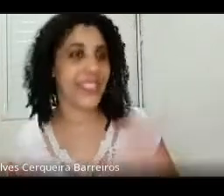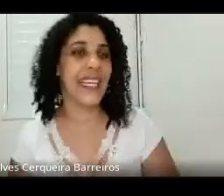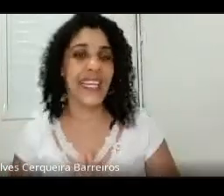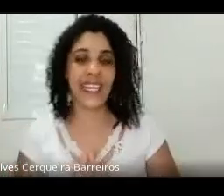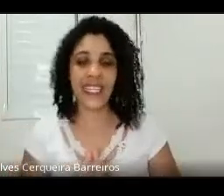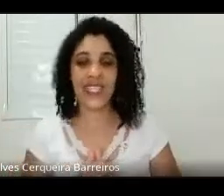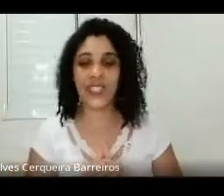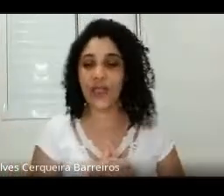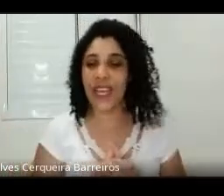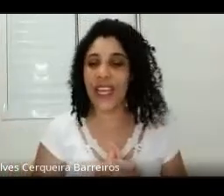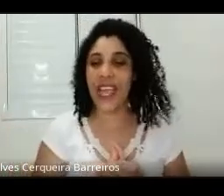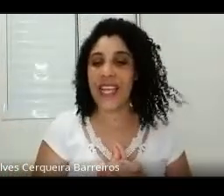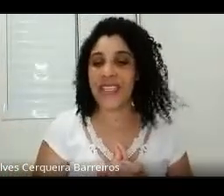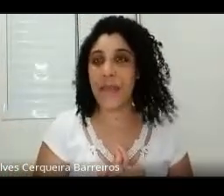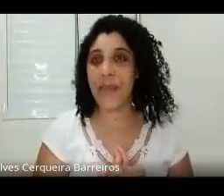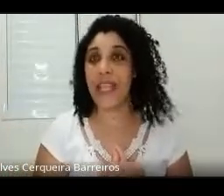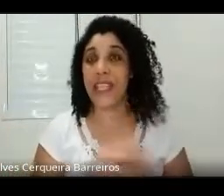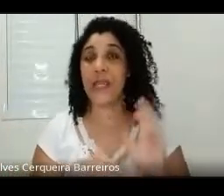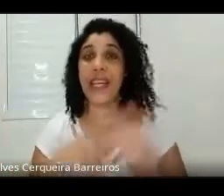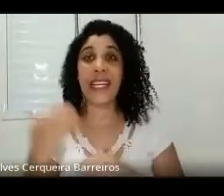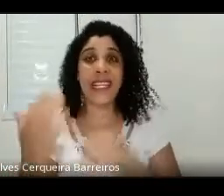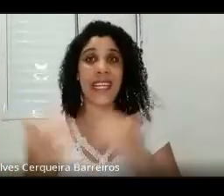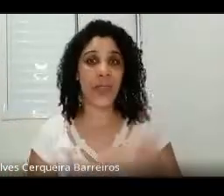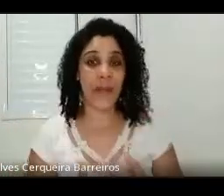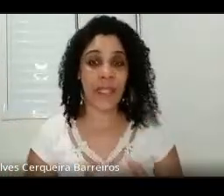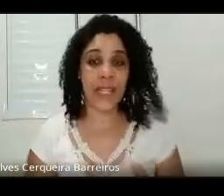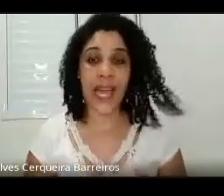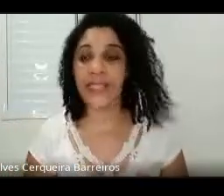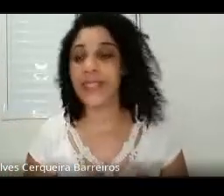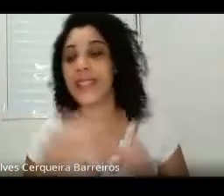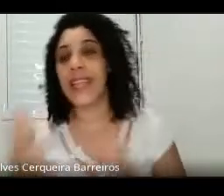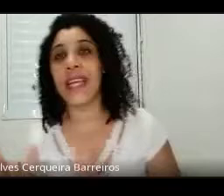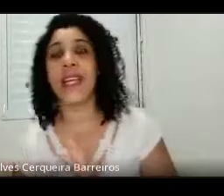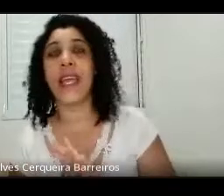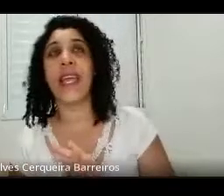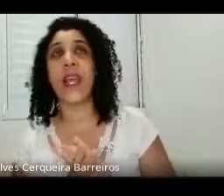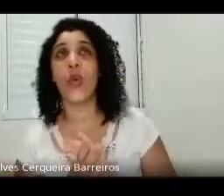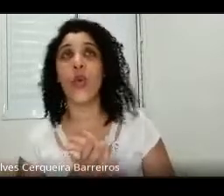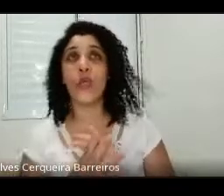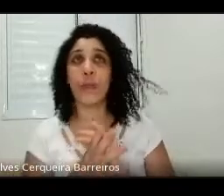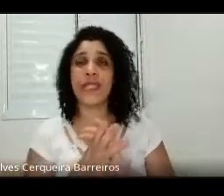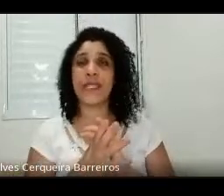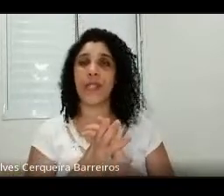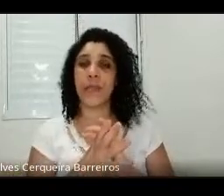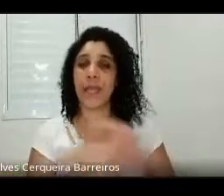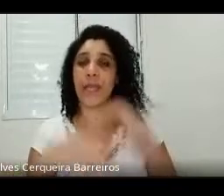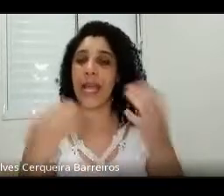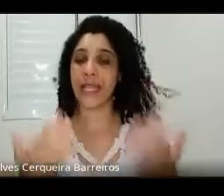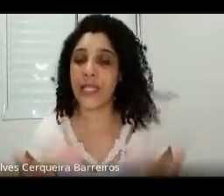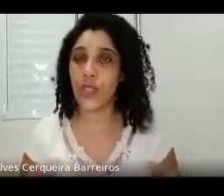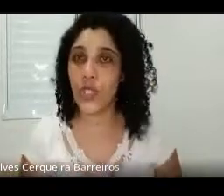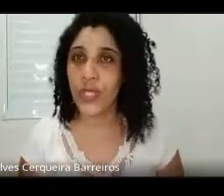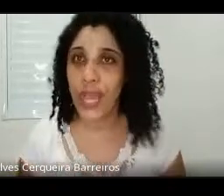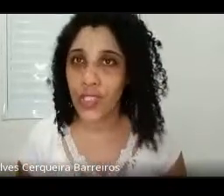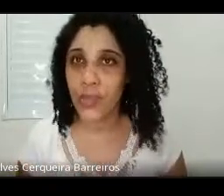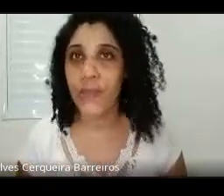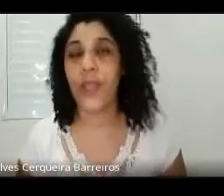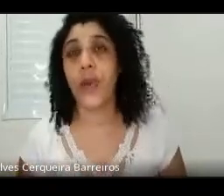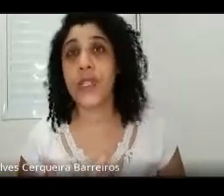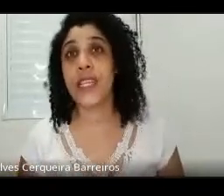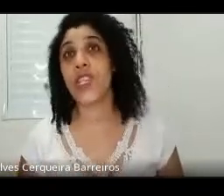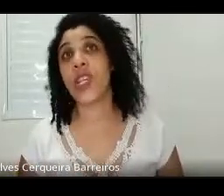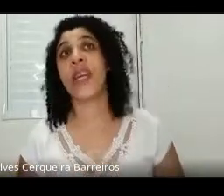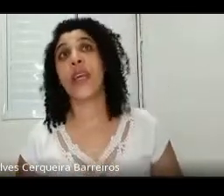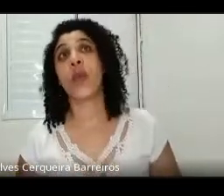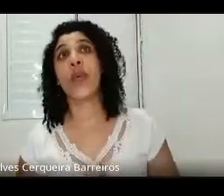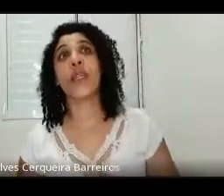mistérios que a gente não vai saber. Então, além dessa questão arbitrária, tem o outro princípio também, a descontinuidade.